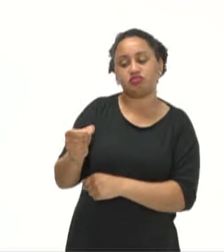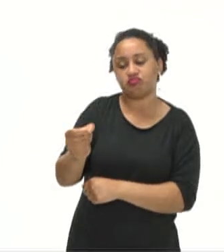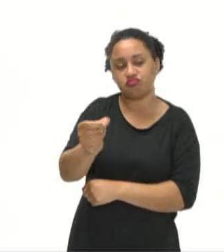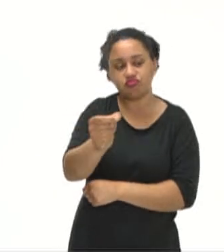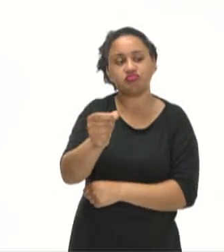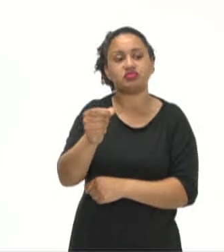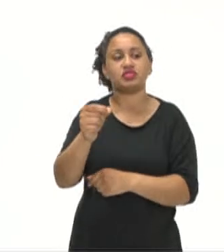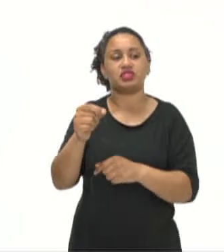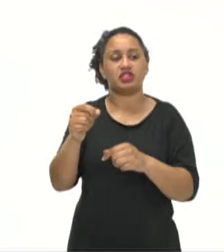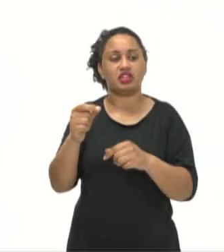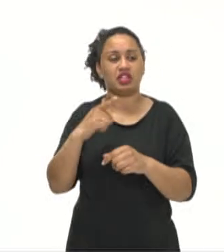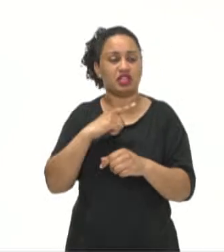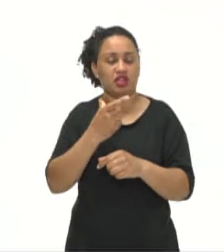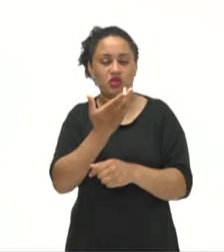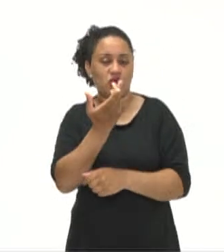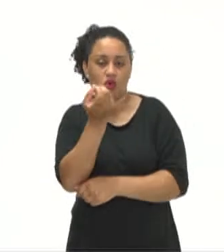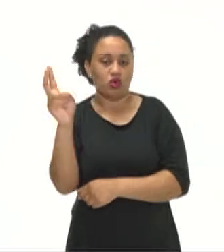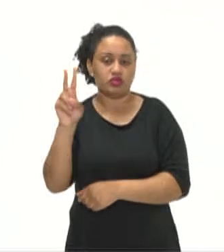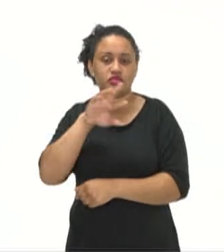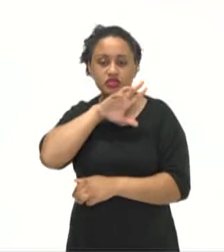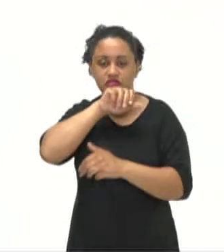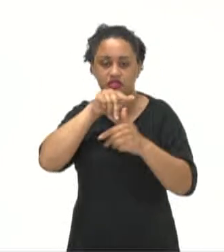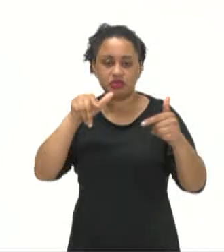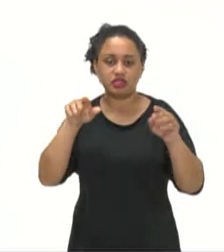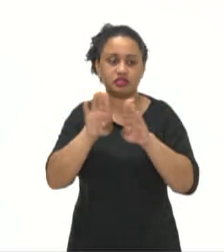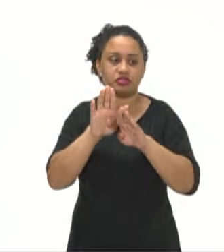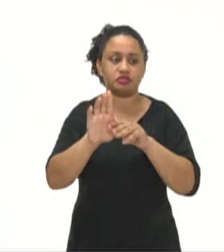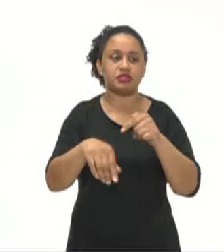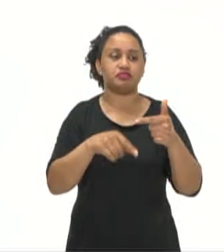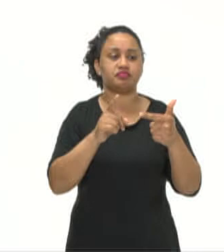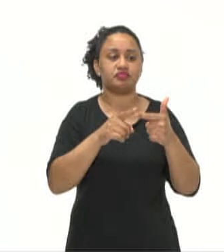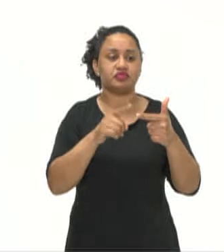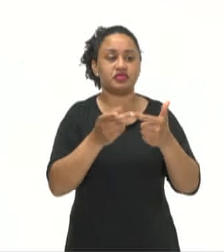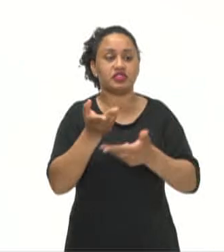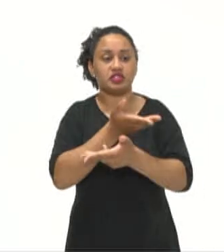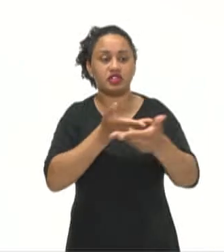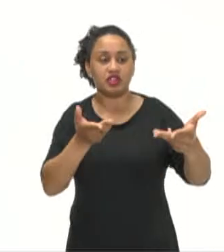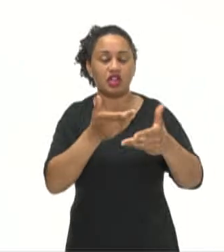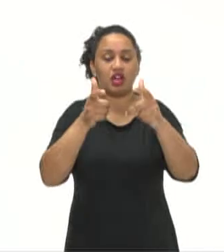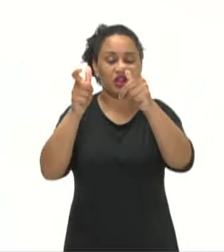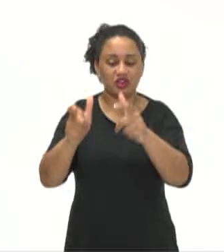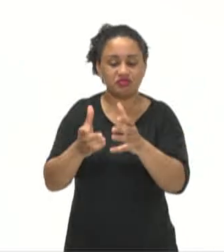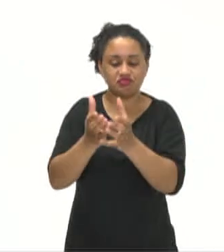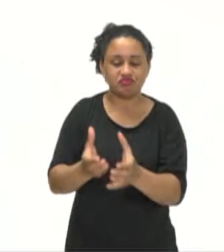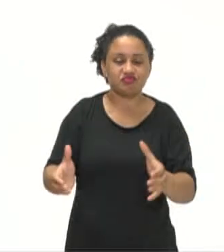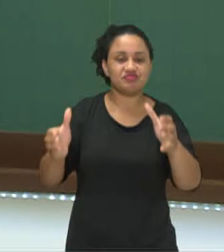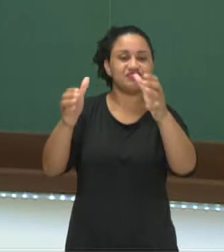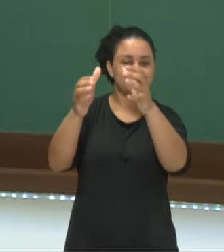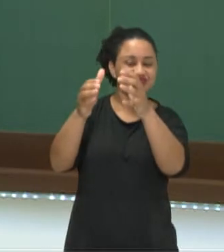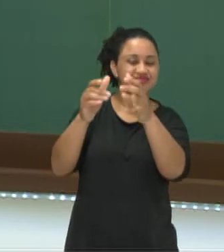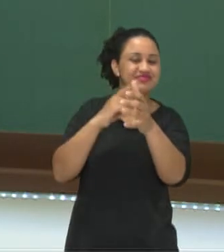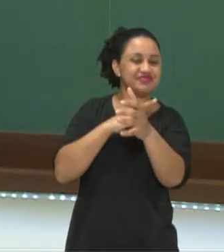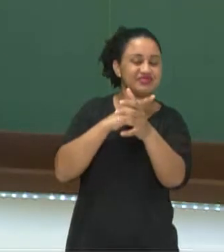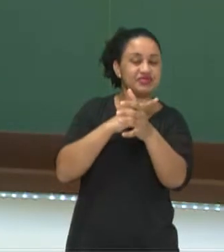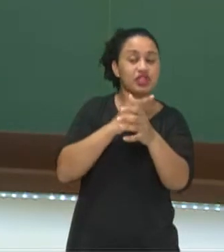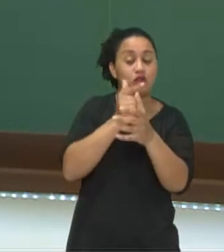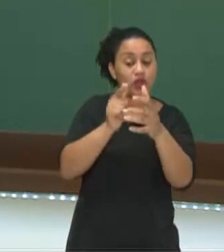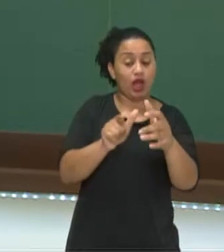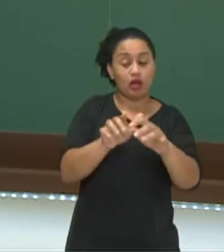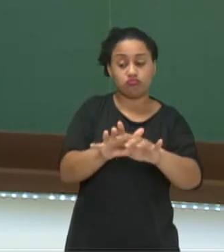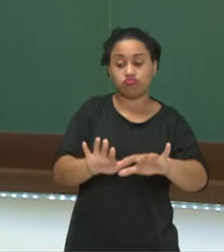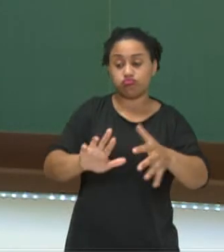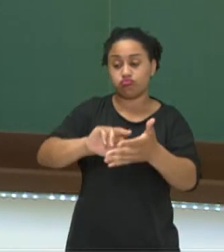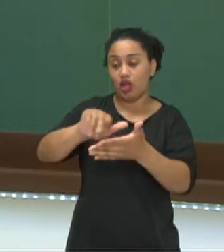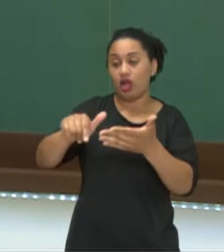moluscos, artrópodes, entre outros. São associadas aos recifes de corais. Então, os recifes de corais,